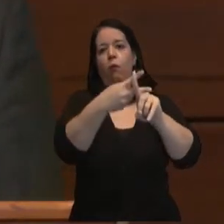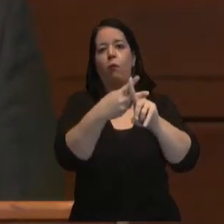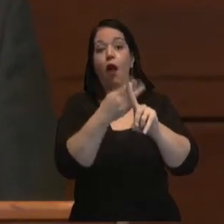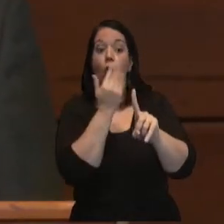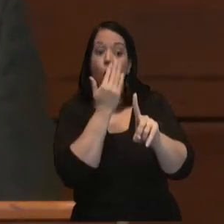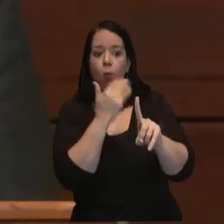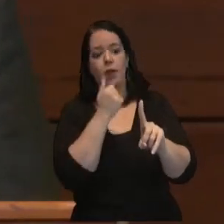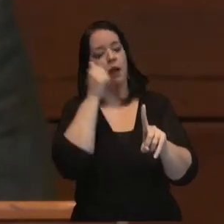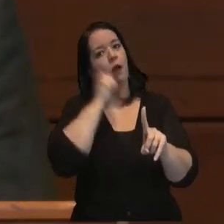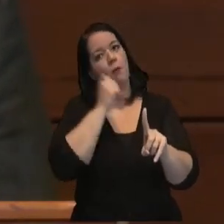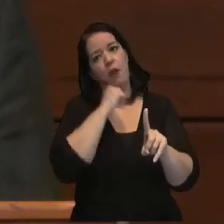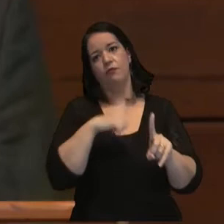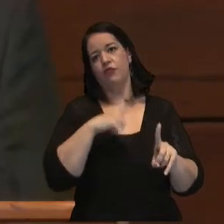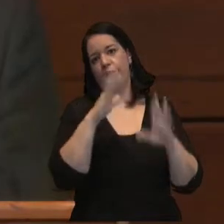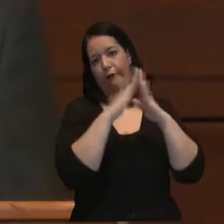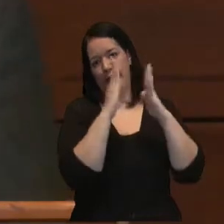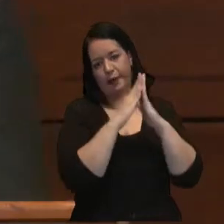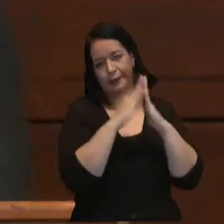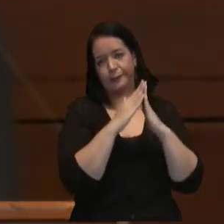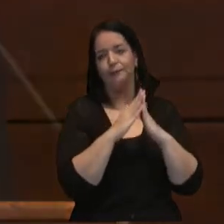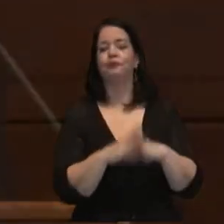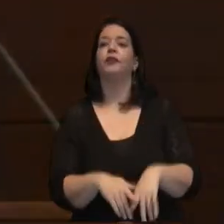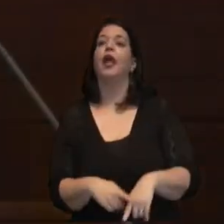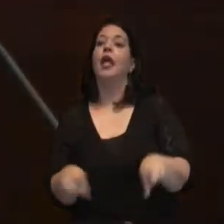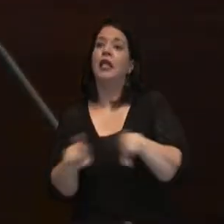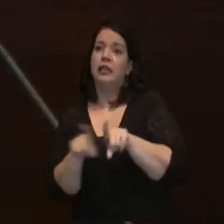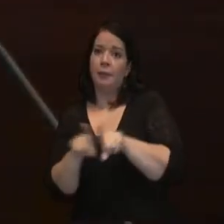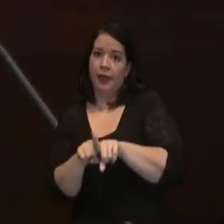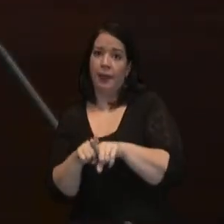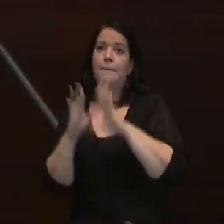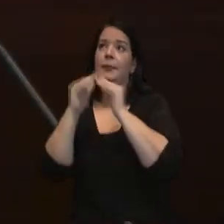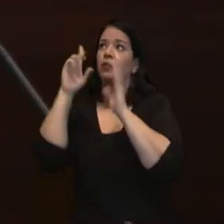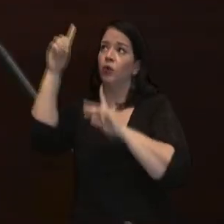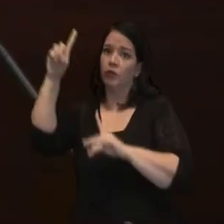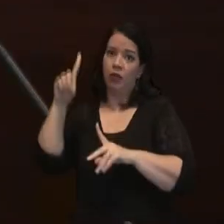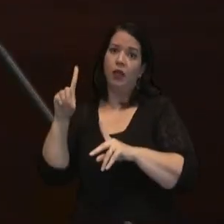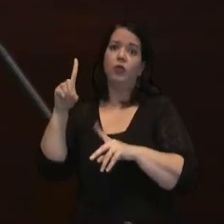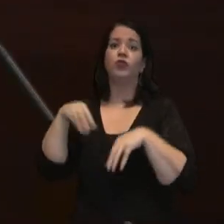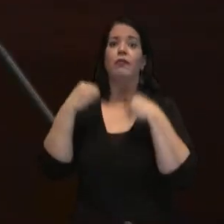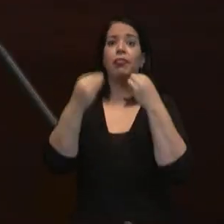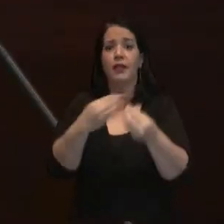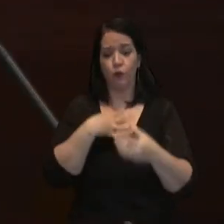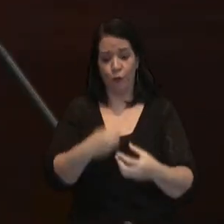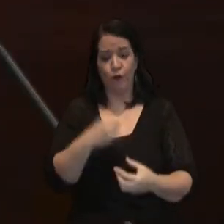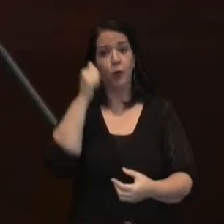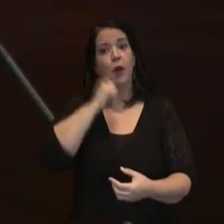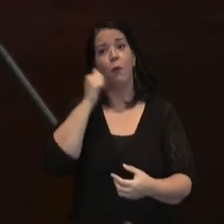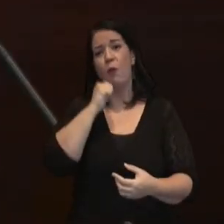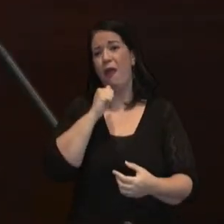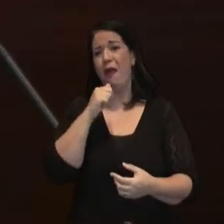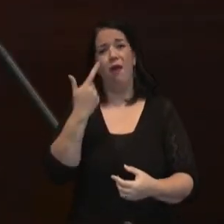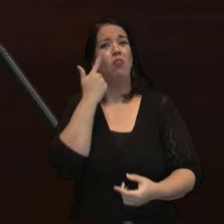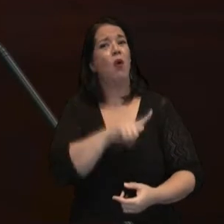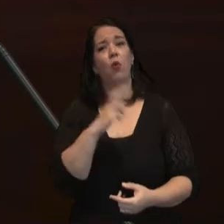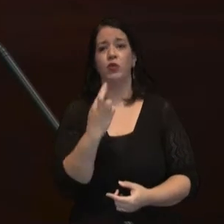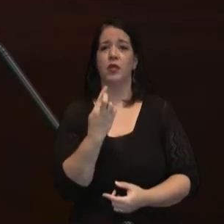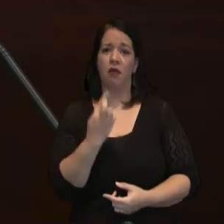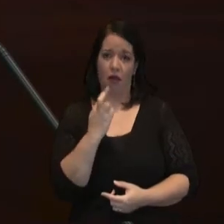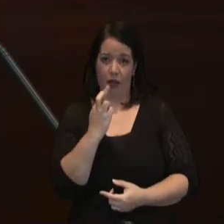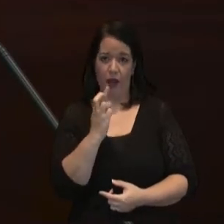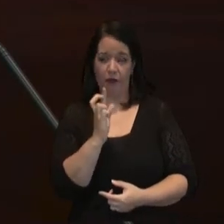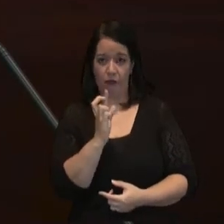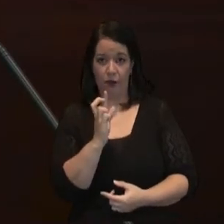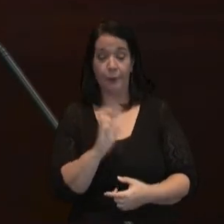nasceu. Tempos depois, este menino morreu, mas Eliseu, profeta do bem, profeta de